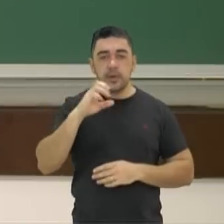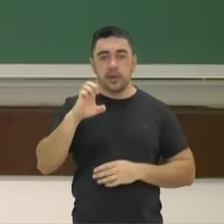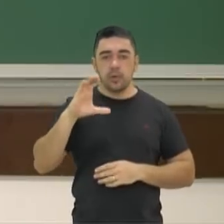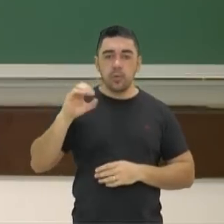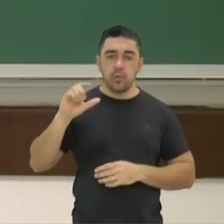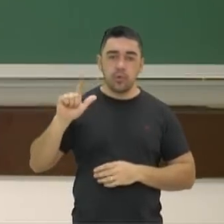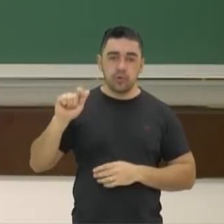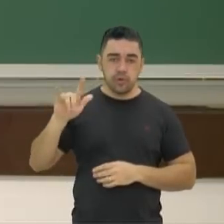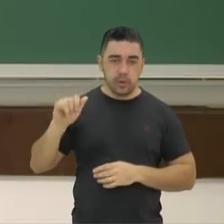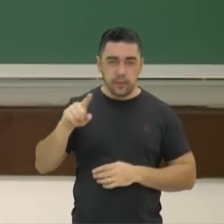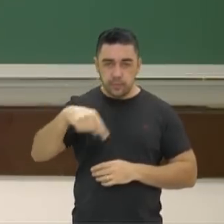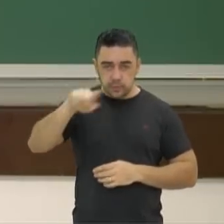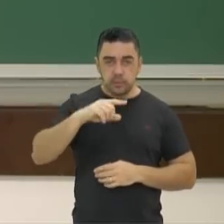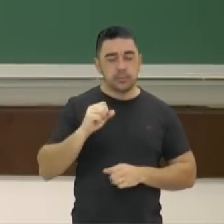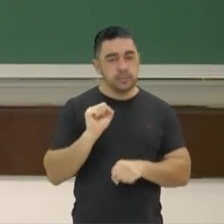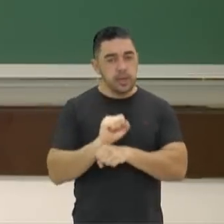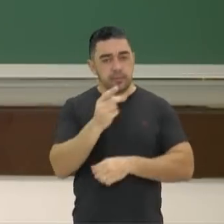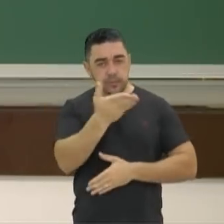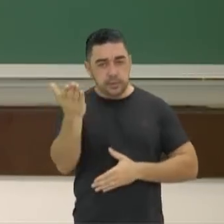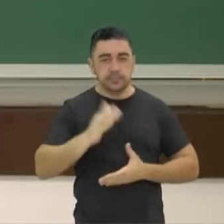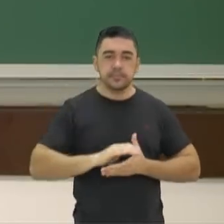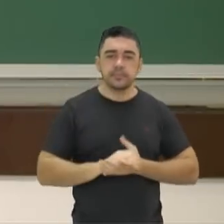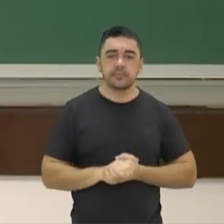bastante também. Espero vocês na próxima aula.